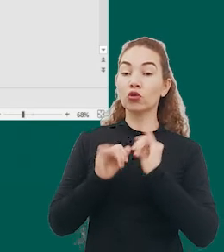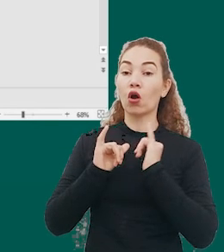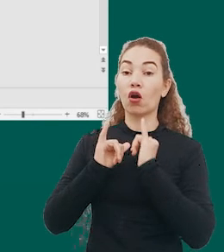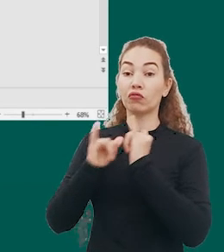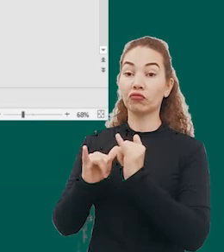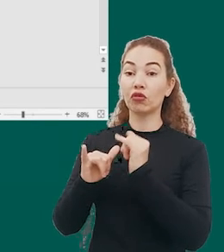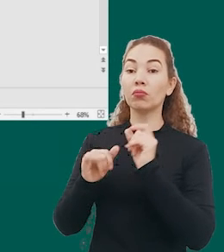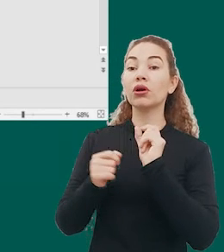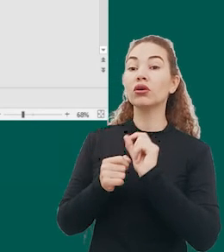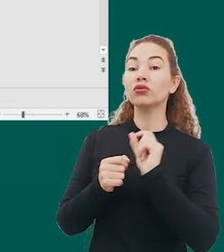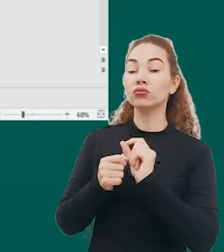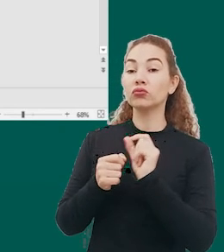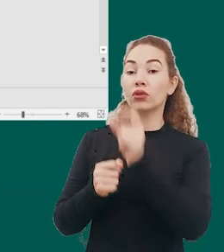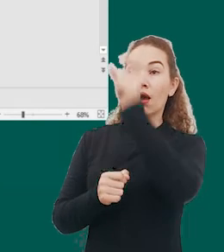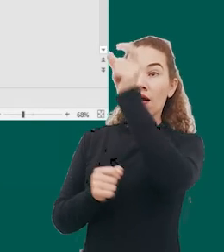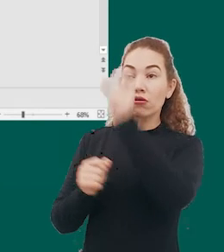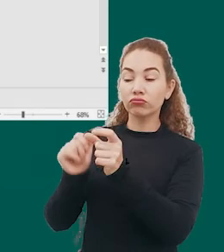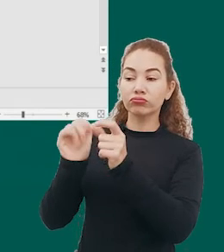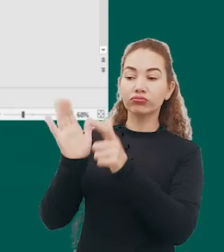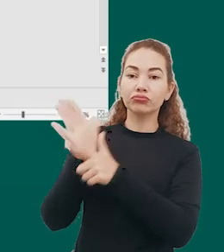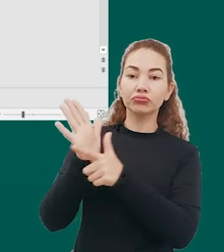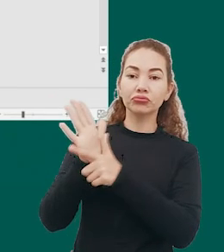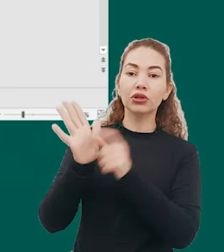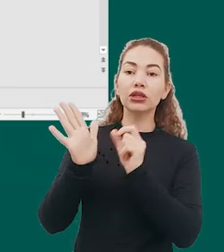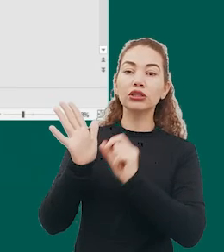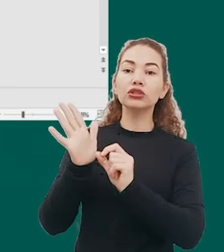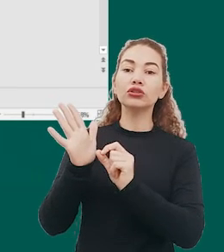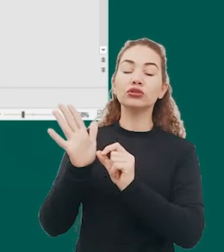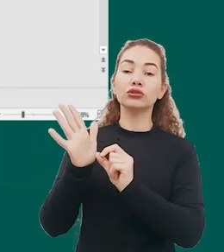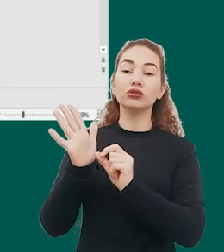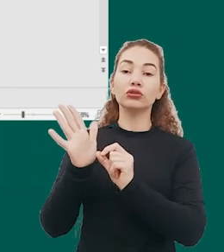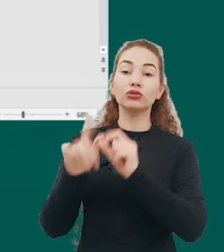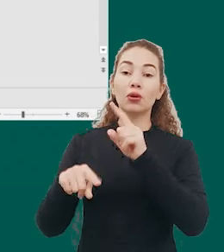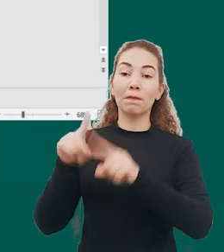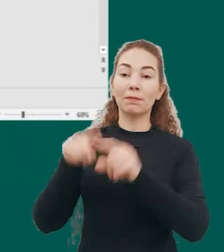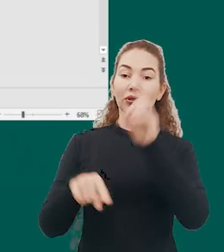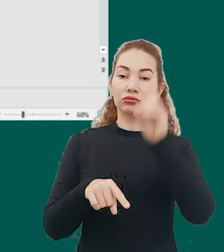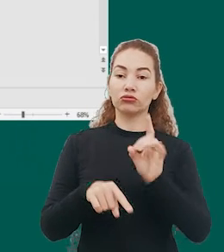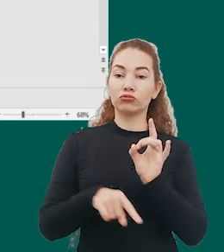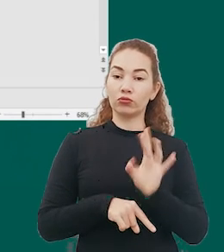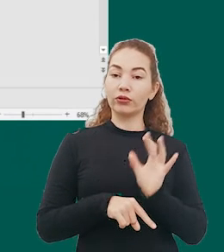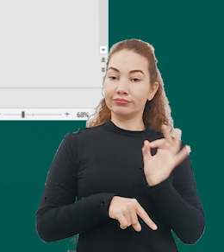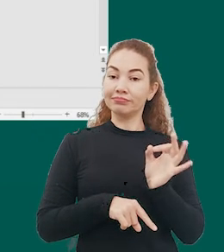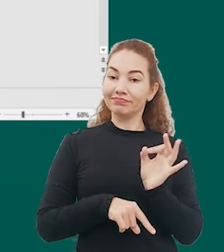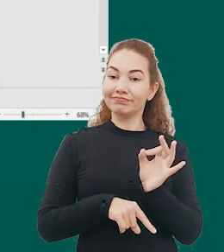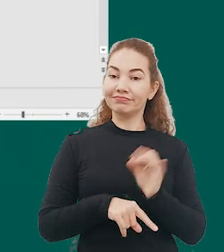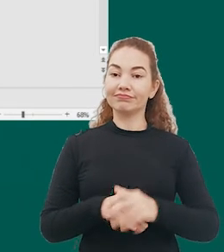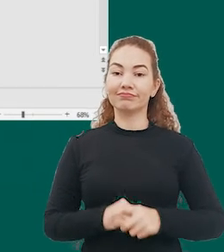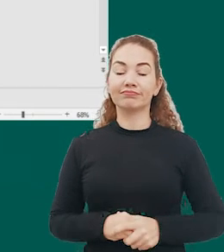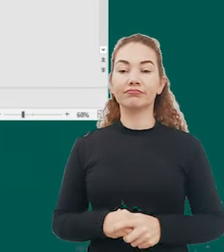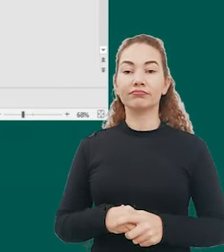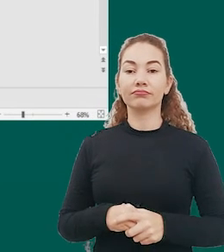informado lá na coluna, na ficha de bens e direitos, certo?